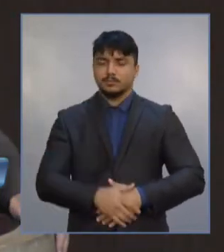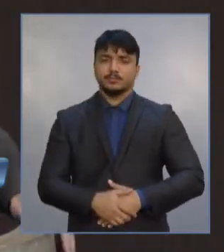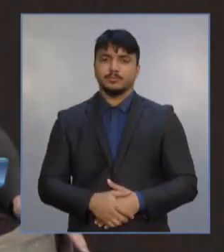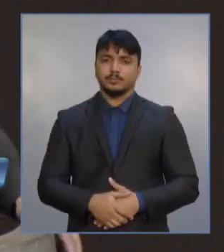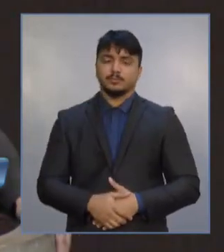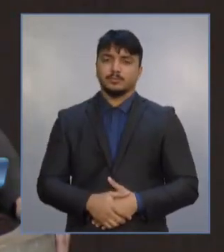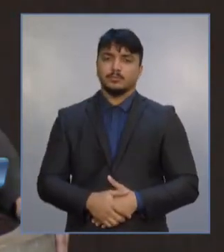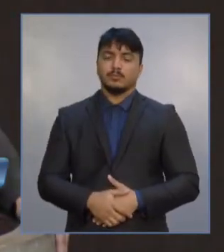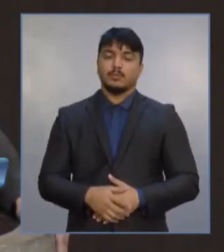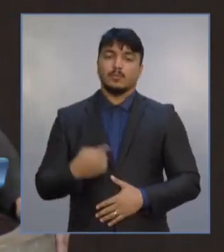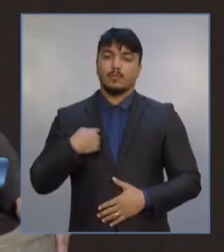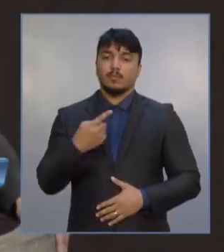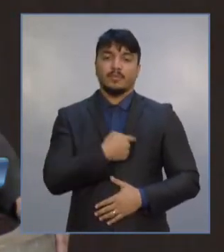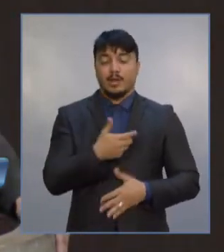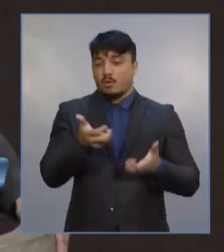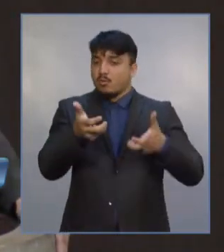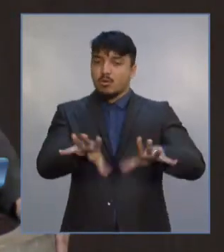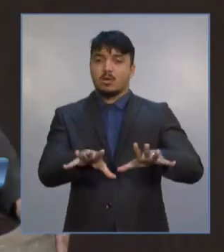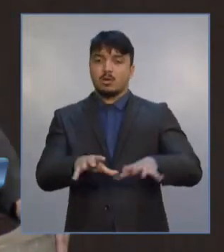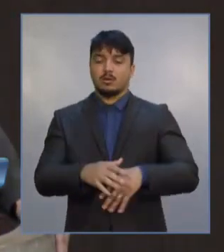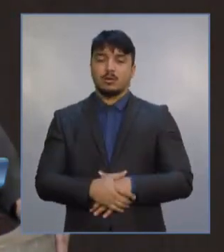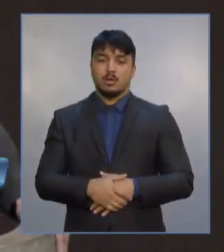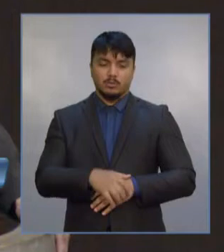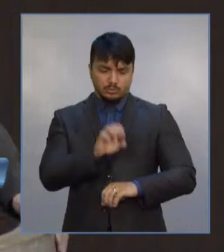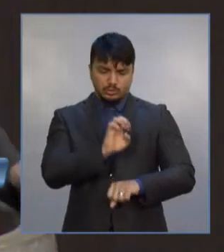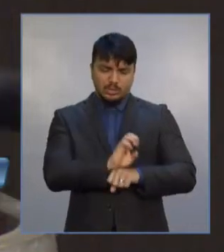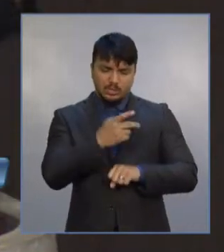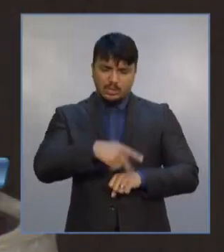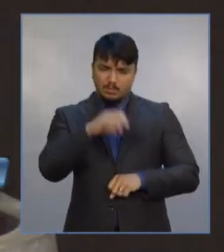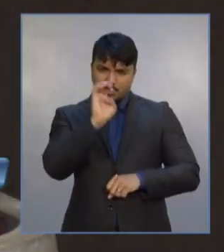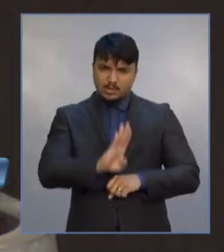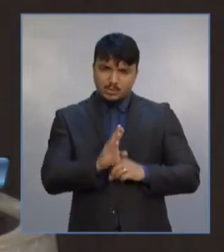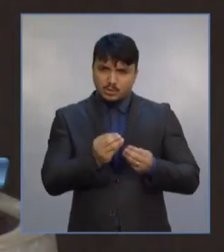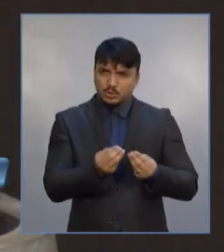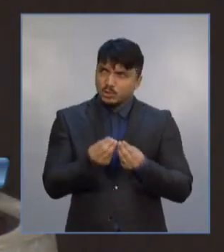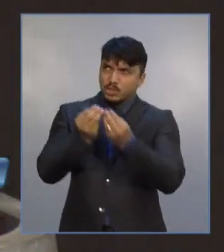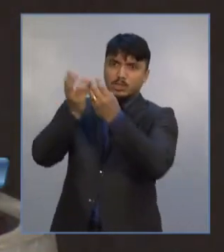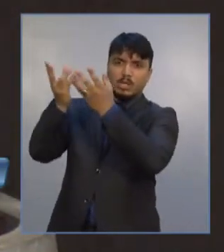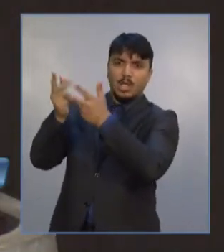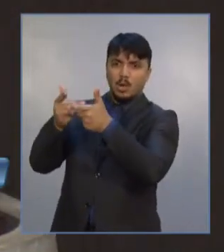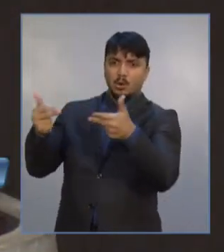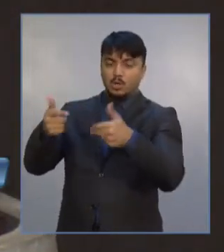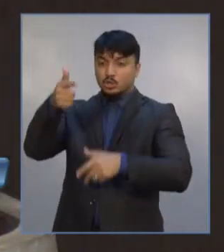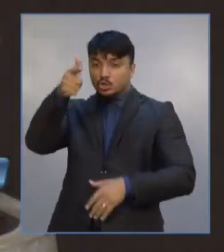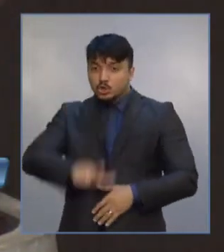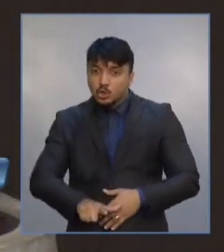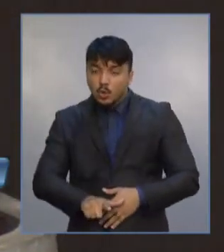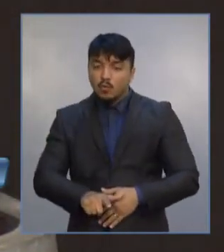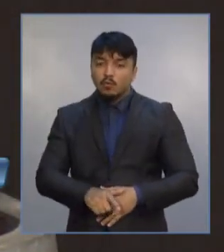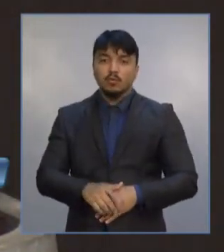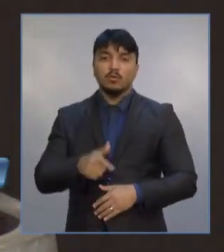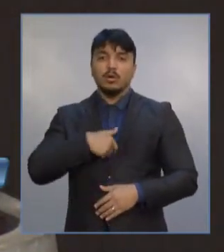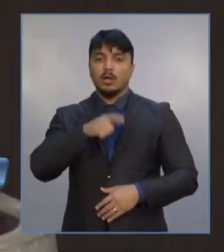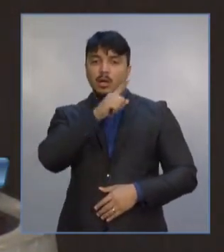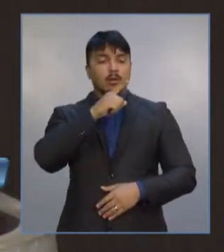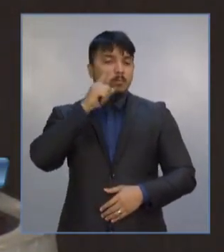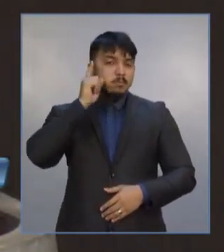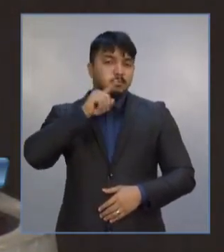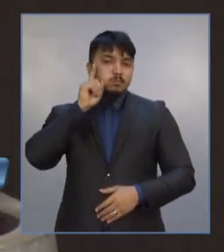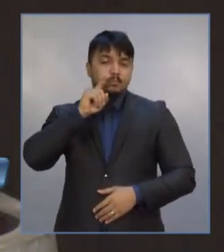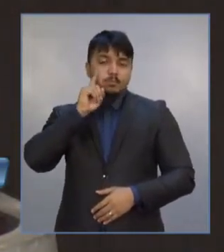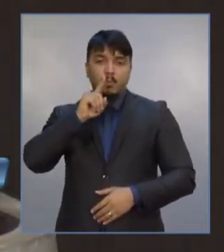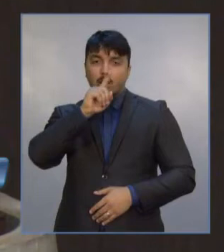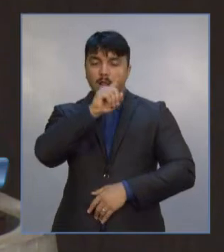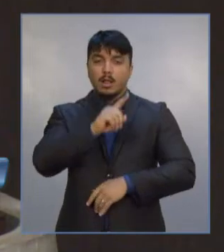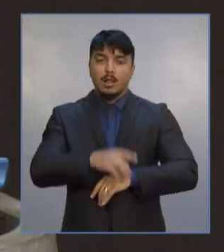cometidos. Nós não queremos um Estado entreguista. Nós não queremos entregar o Brasil, sobretudo,